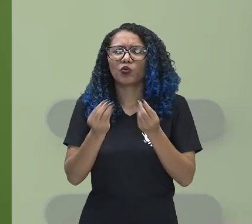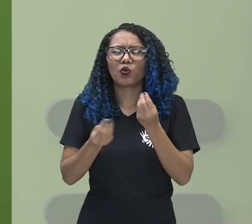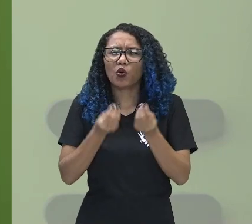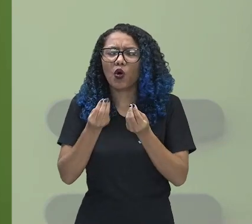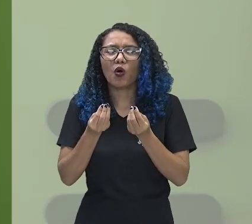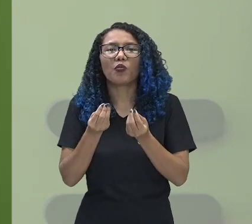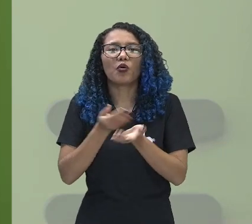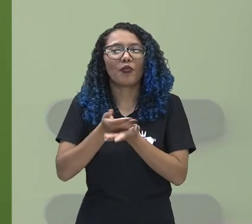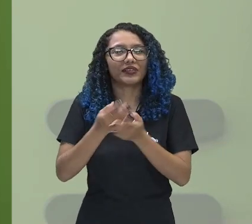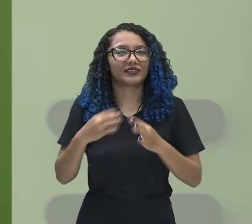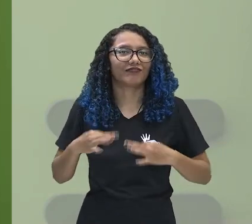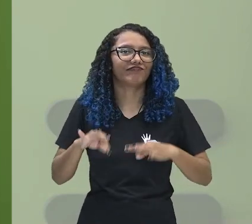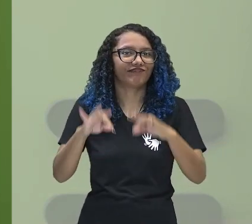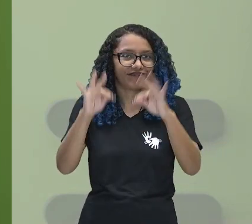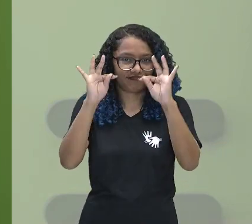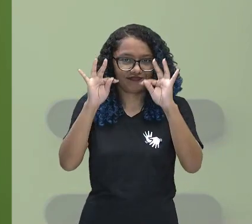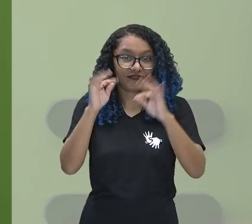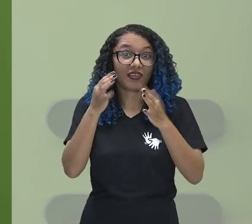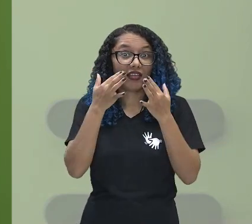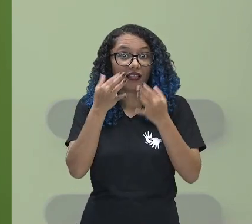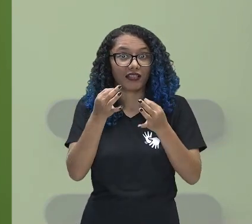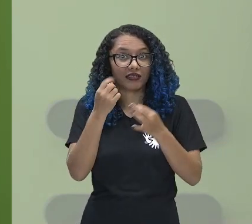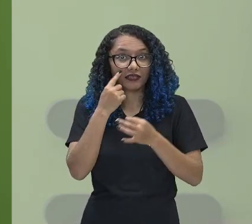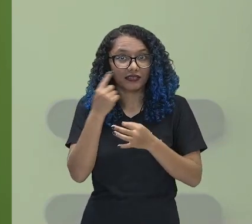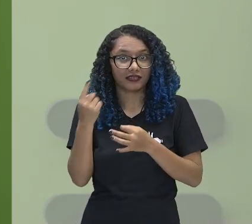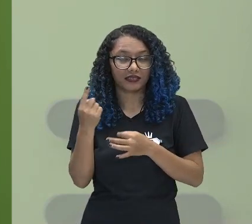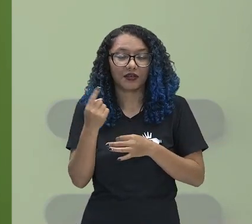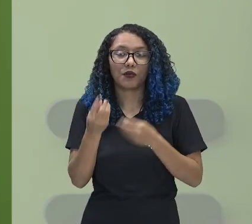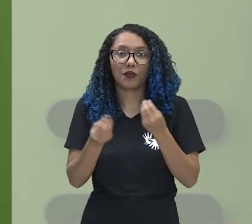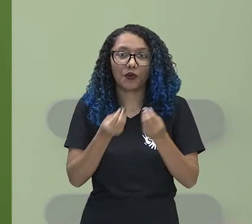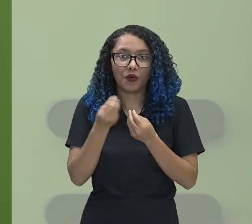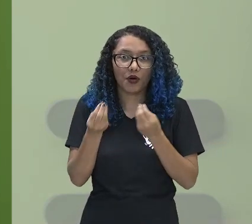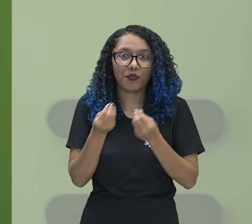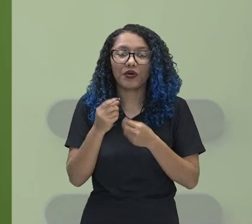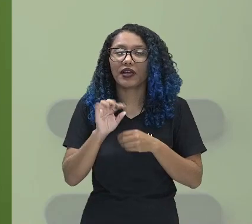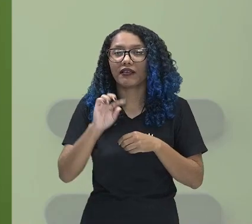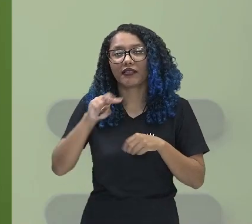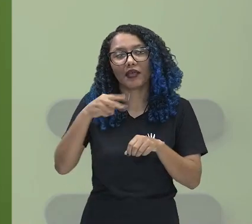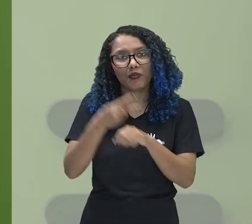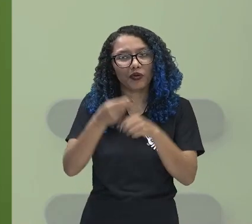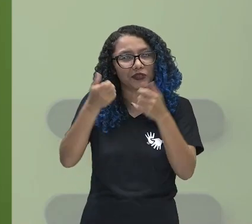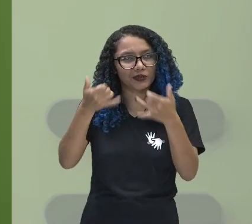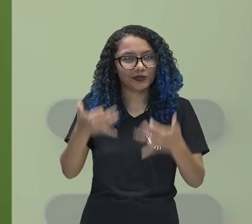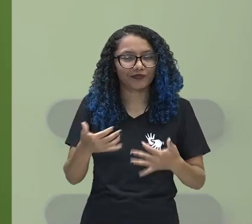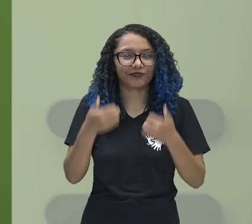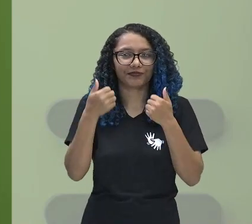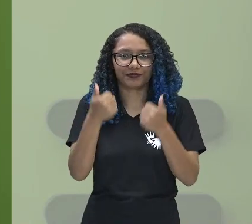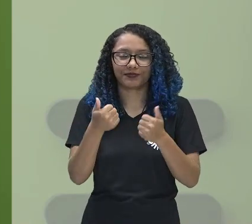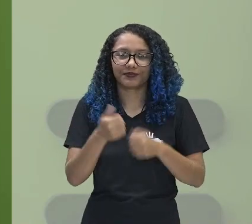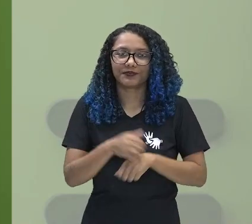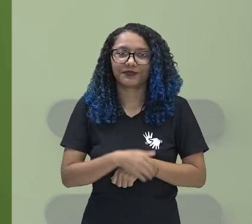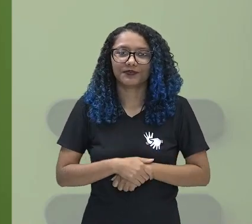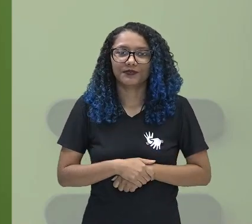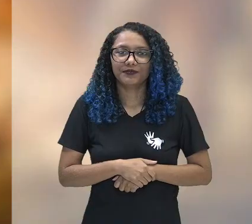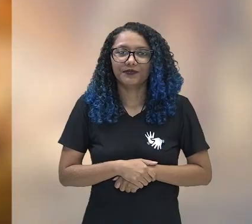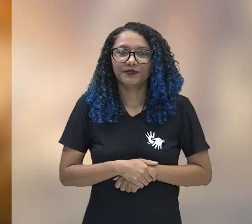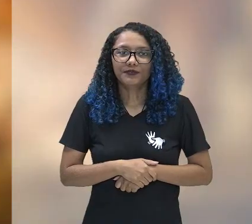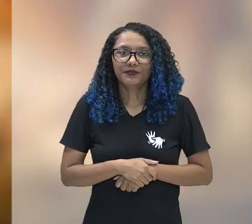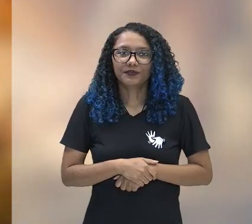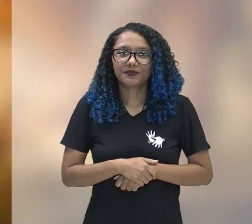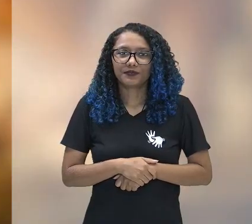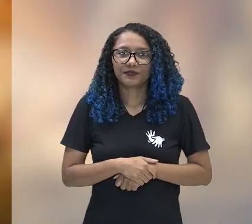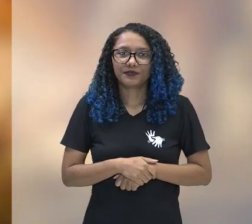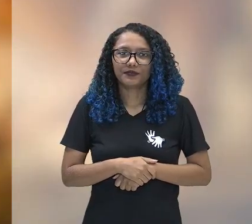as tecnologias. Fiquem atentos para essa linha do tempo e a gente vai fazer um comentário sobre ela daqui a pouquinho.